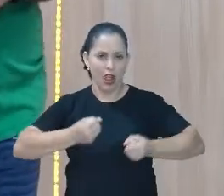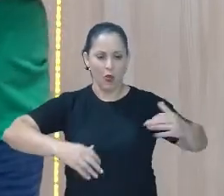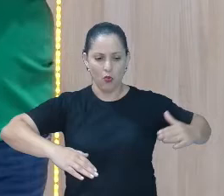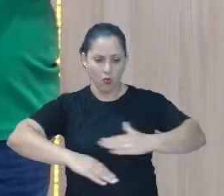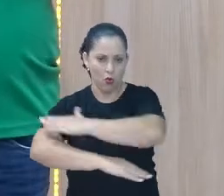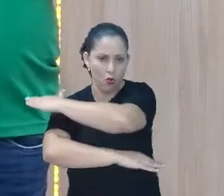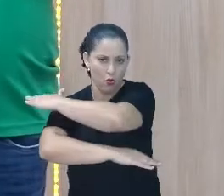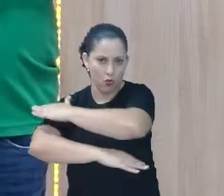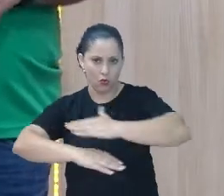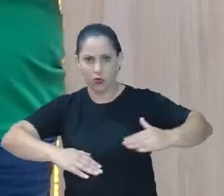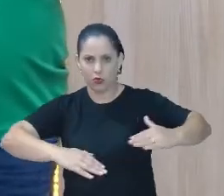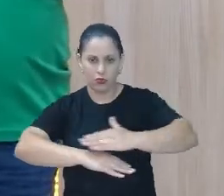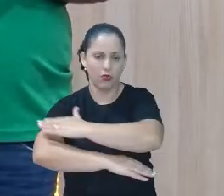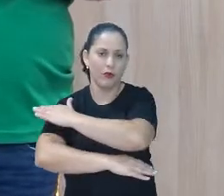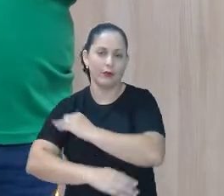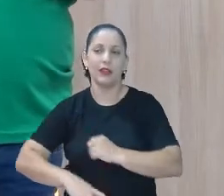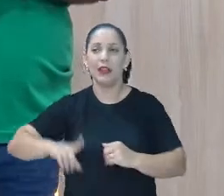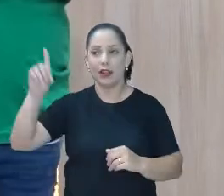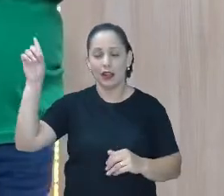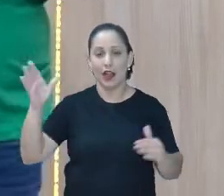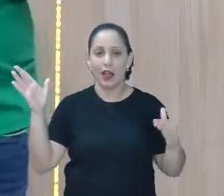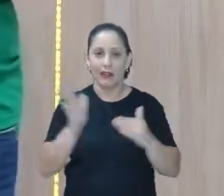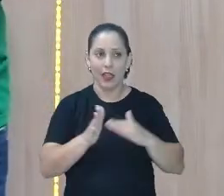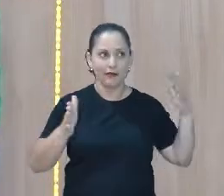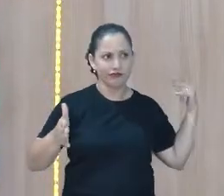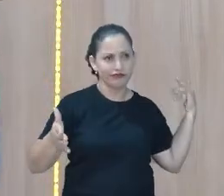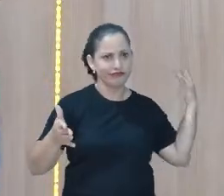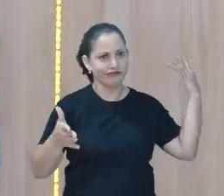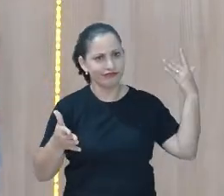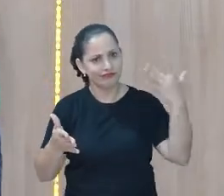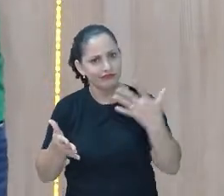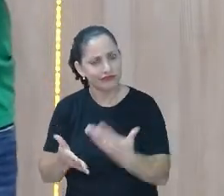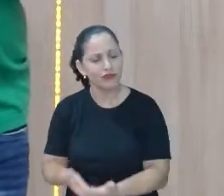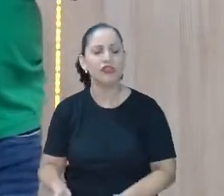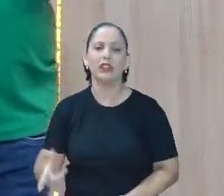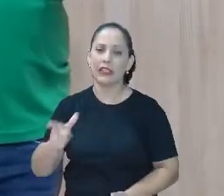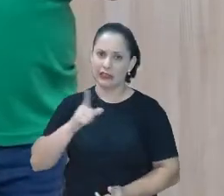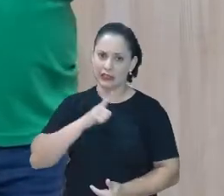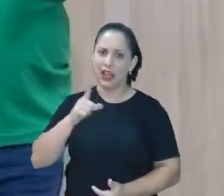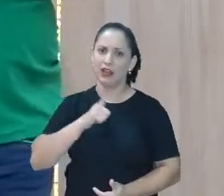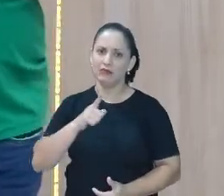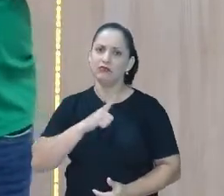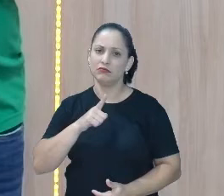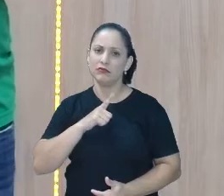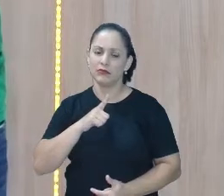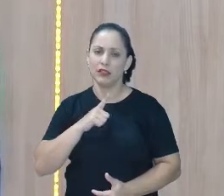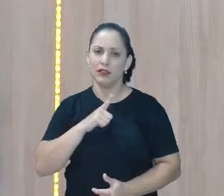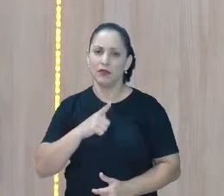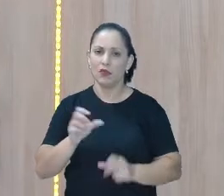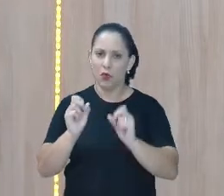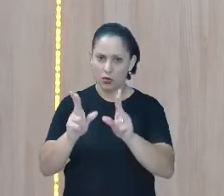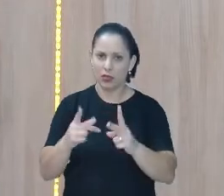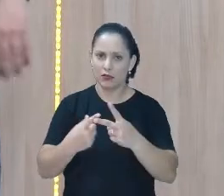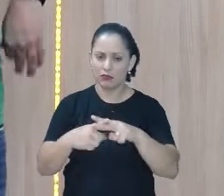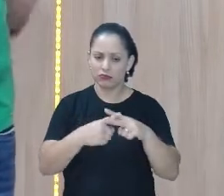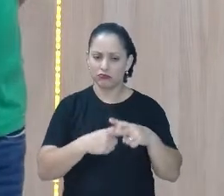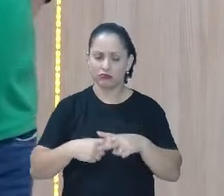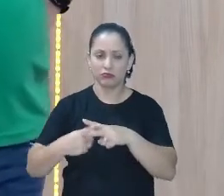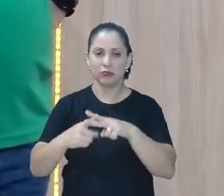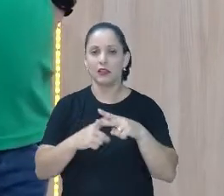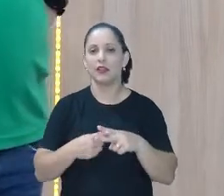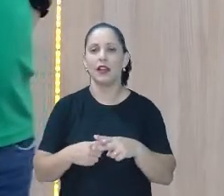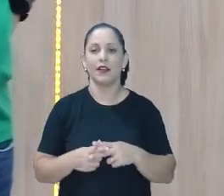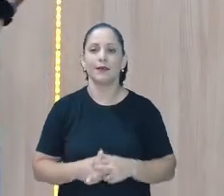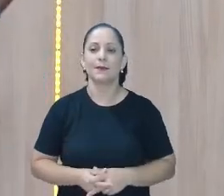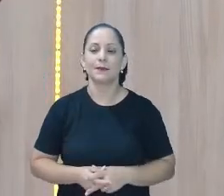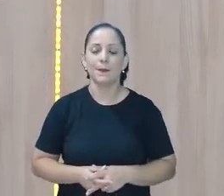se mantêm em perfeito estado de conservação, passando vez ou outra por uma manutenção periódica. Aí eu só me lembro,